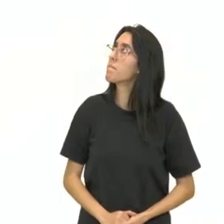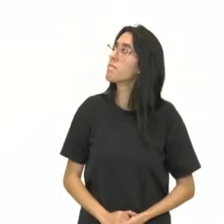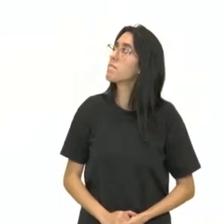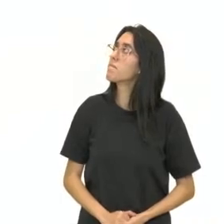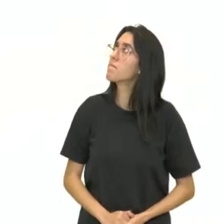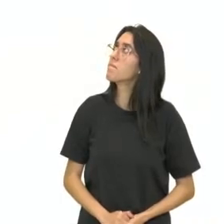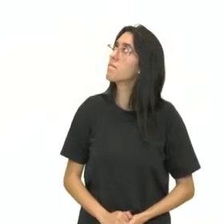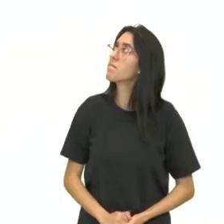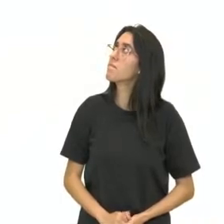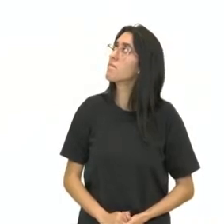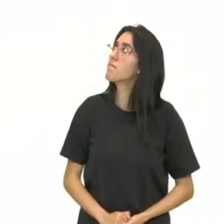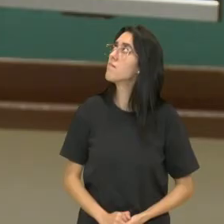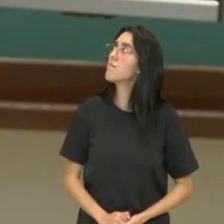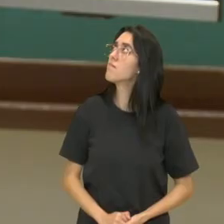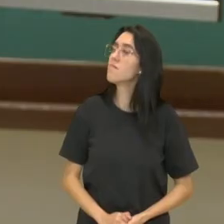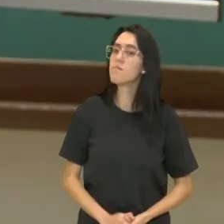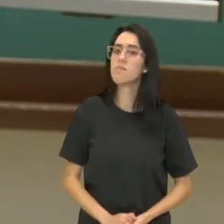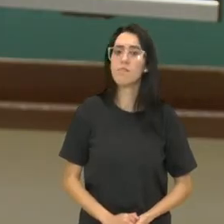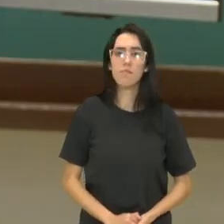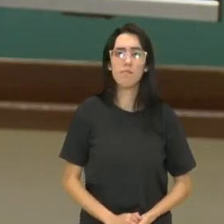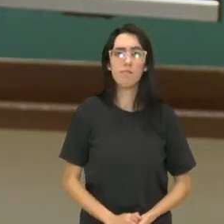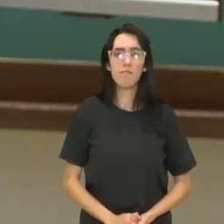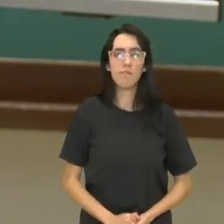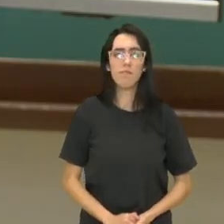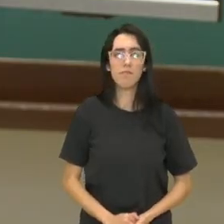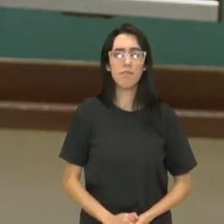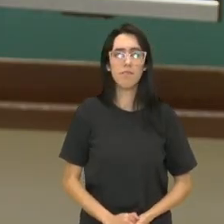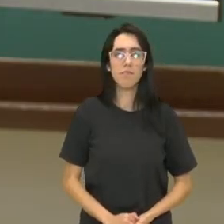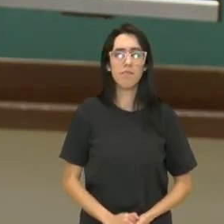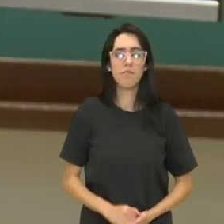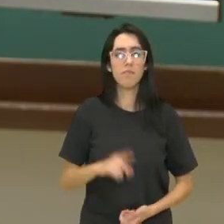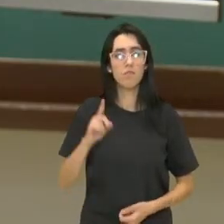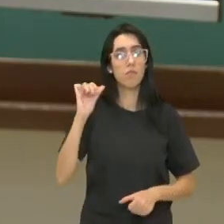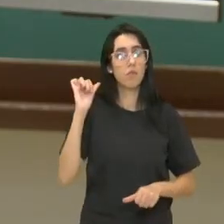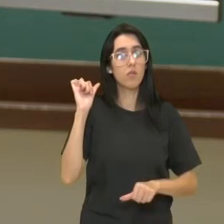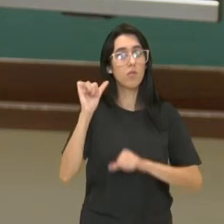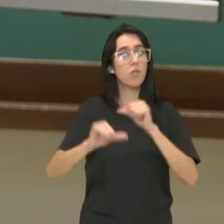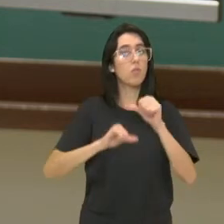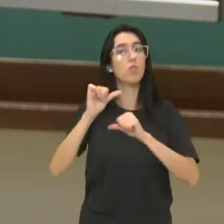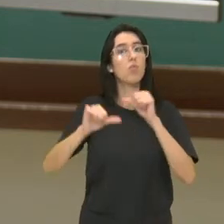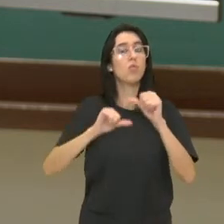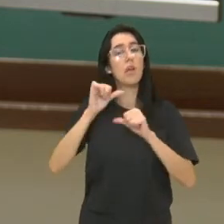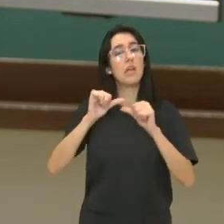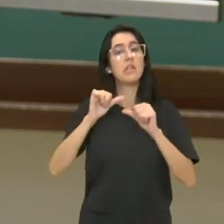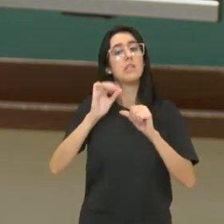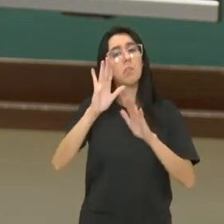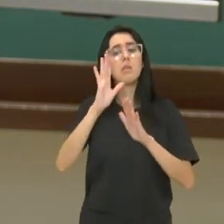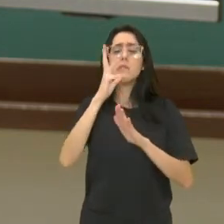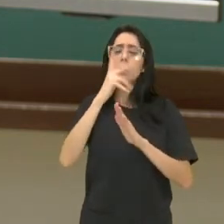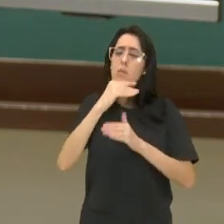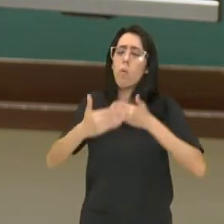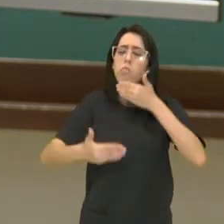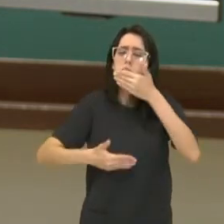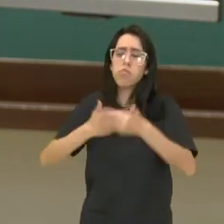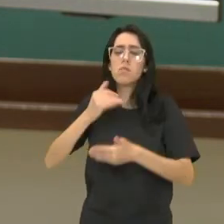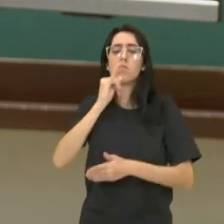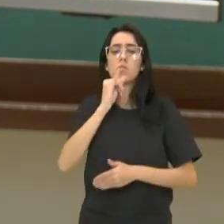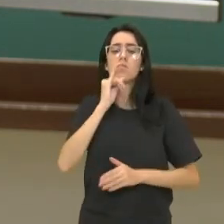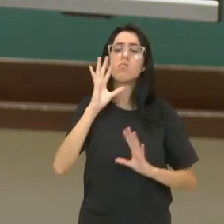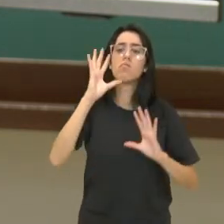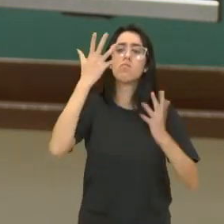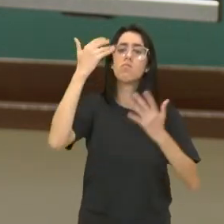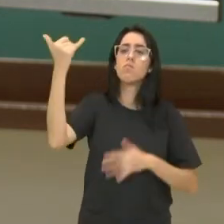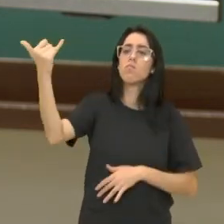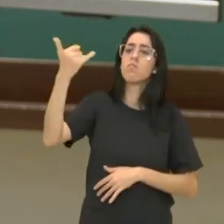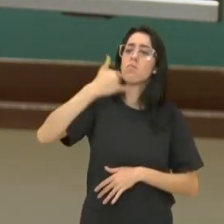notícia. Uma mudança também gradual. Eu tô lá, daí recebo uma notícia e